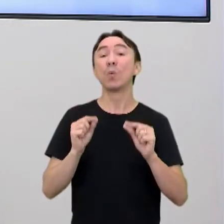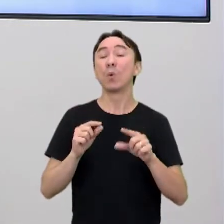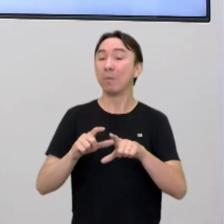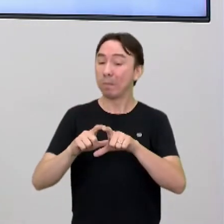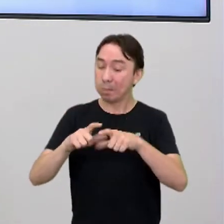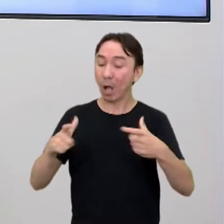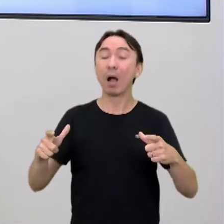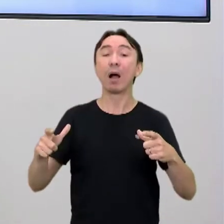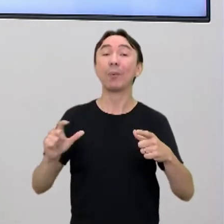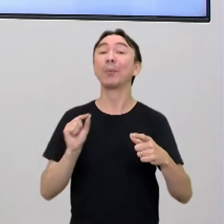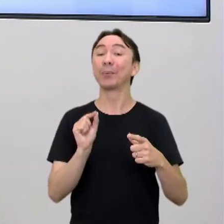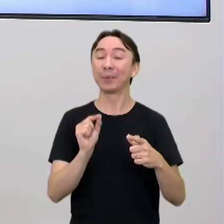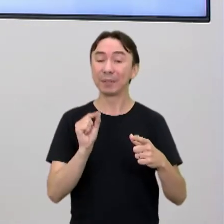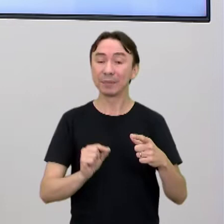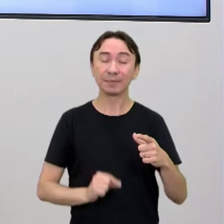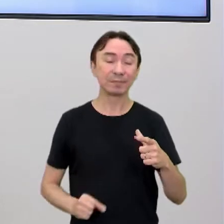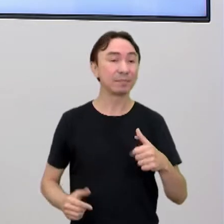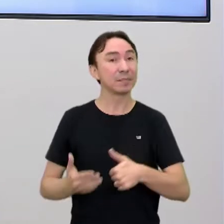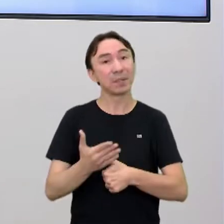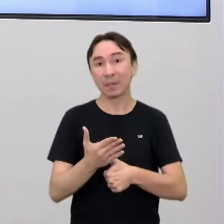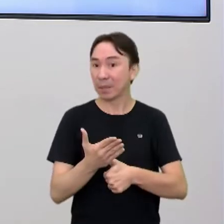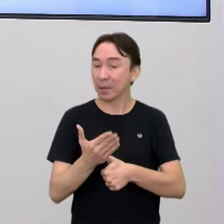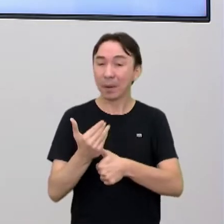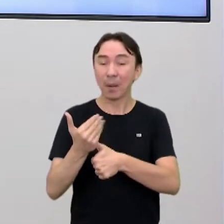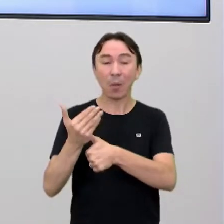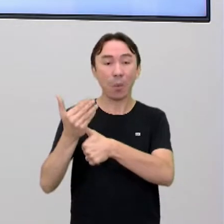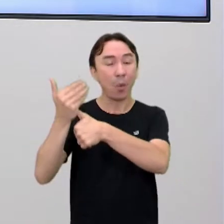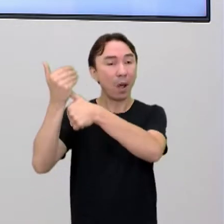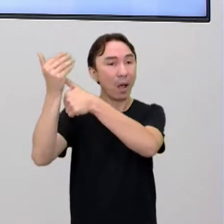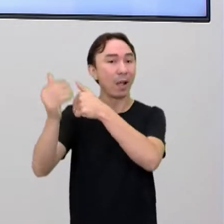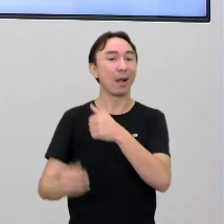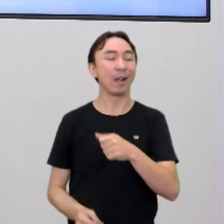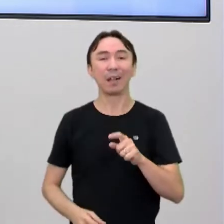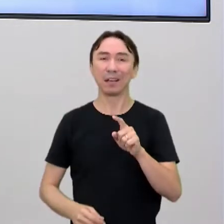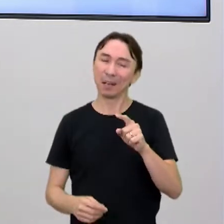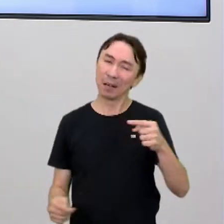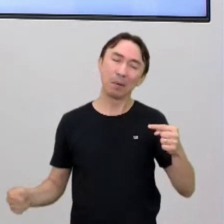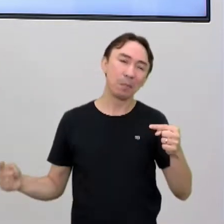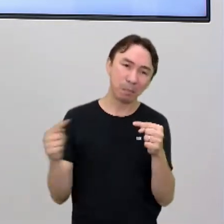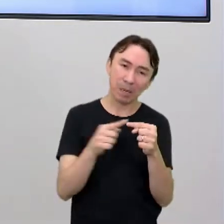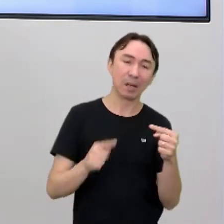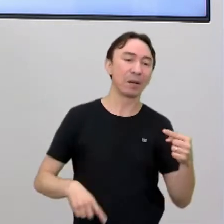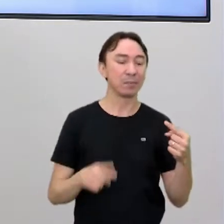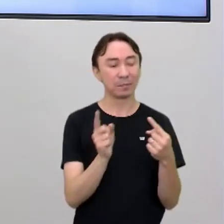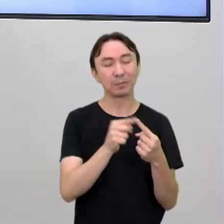as tecnologias relacionáveis a 2 ferramentas